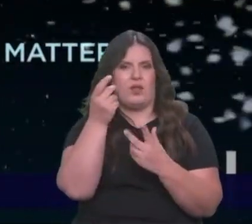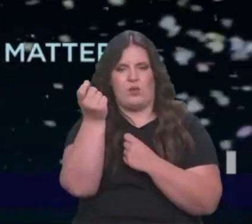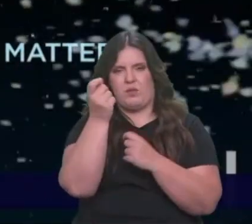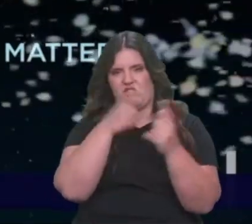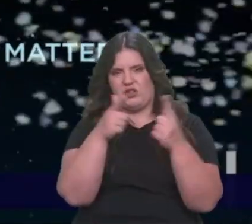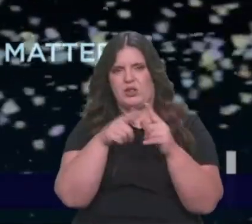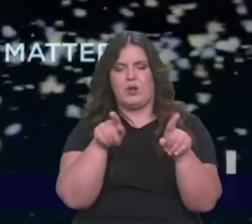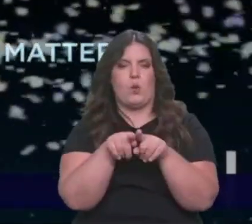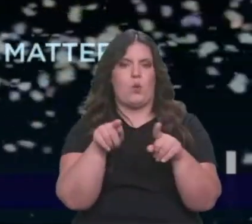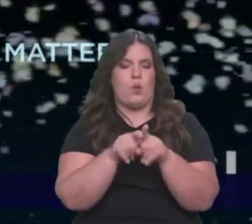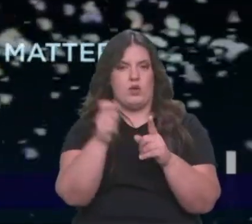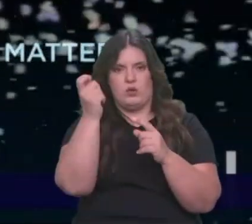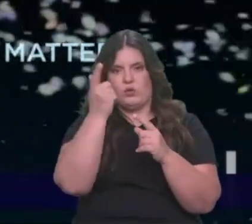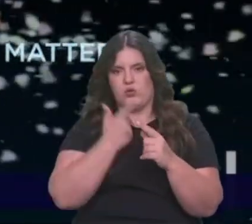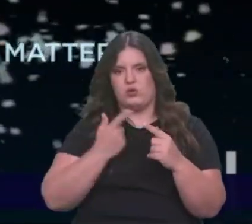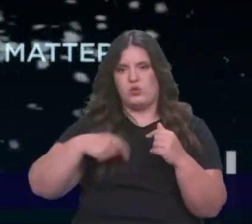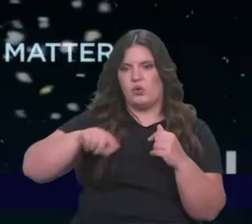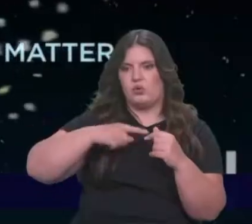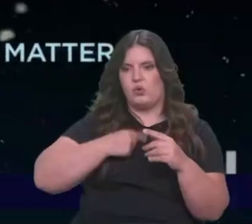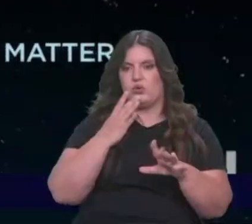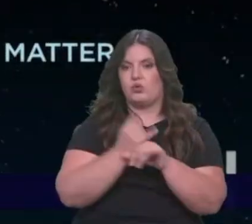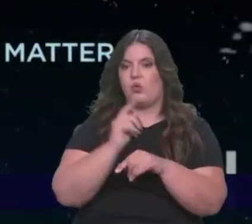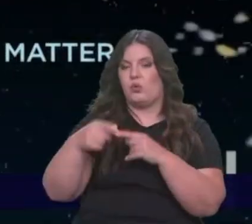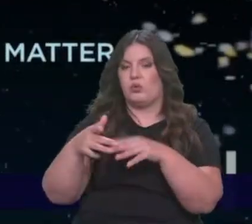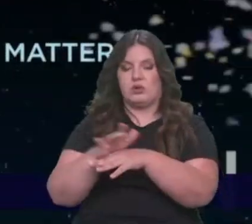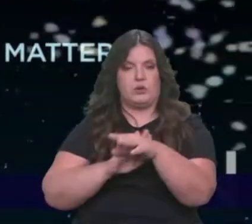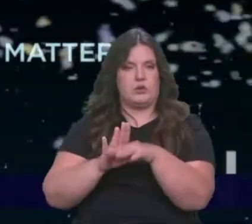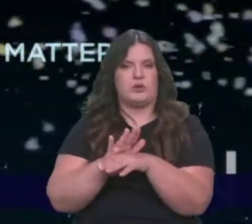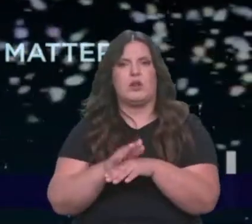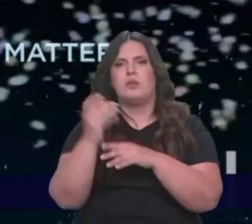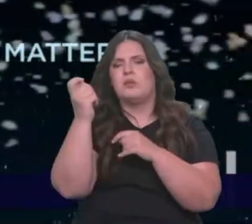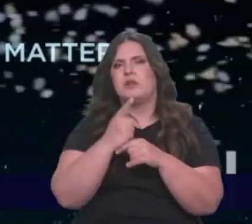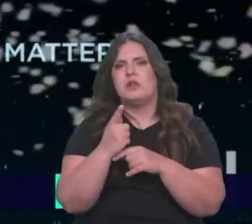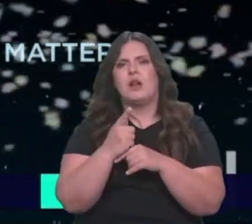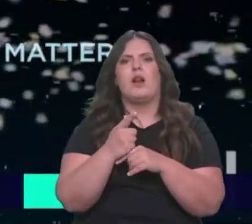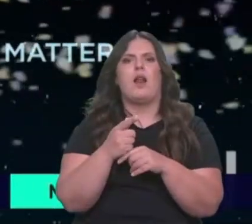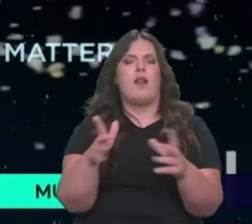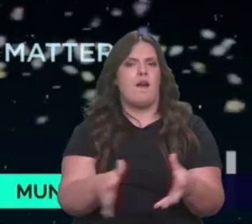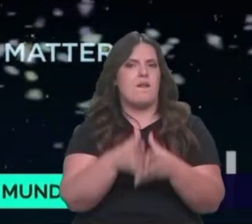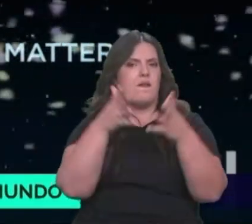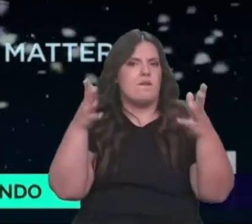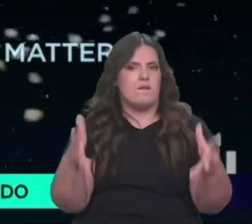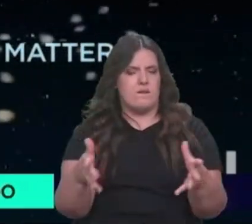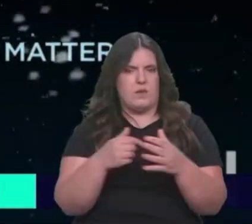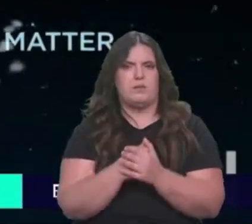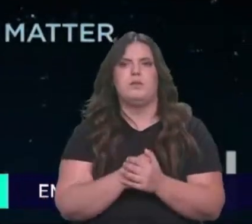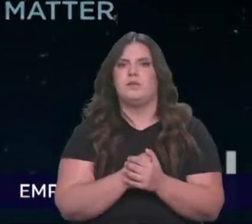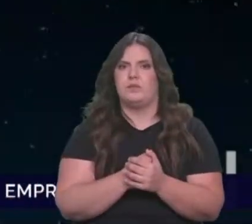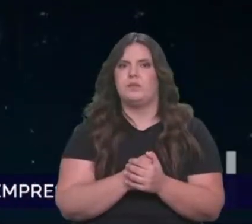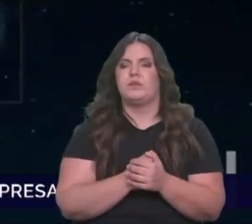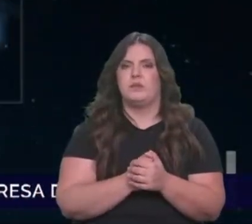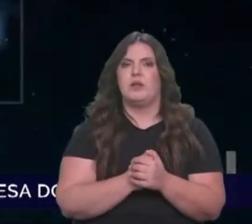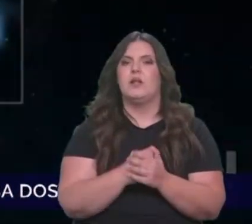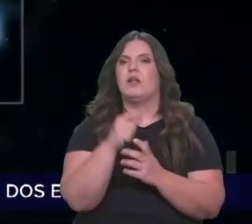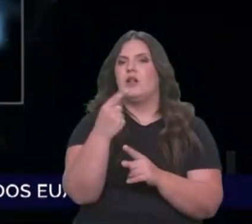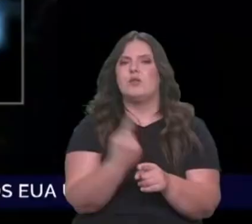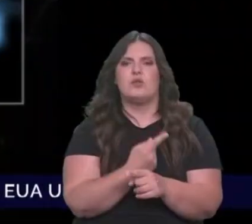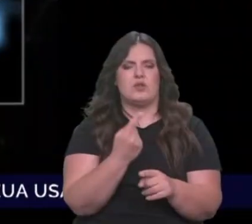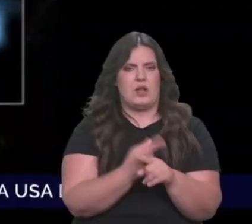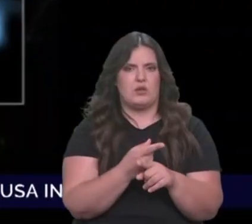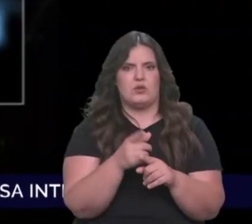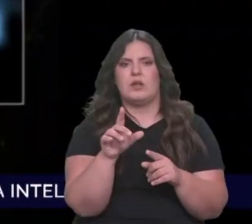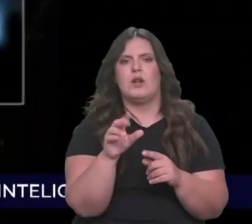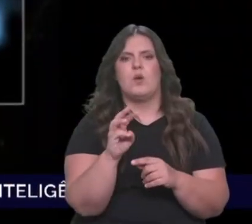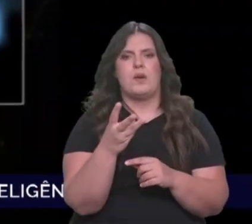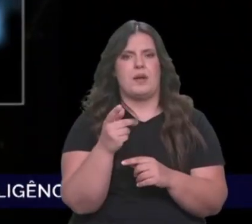como o nosso Sol. O outro caso é de uma estrela de grandes dimensões, de grande massa, e os dados, quer do